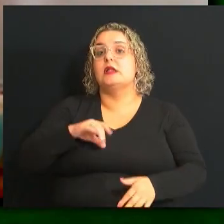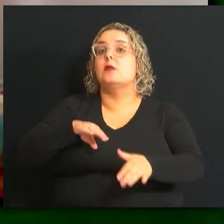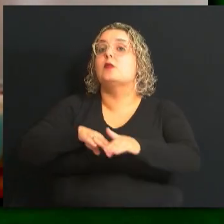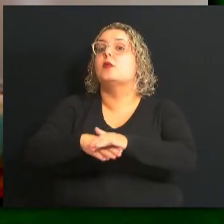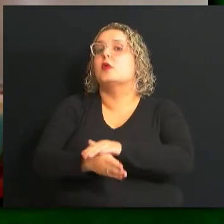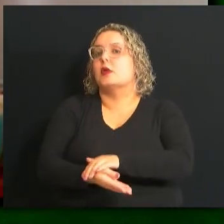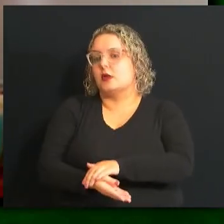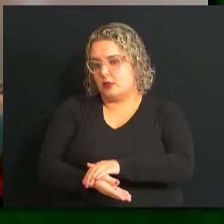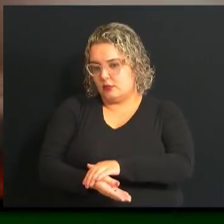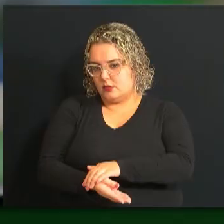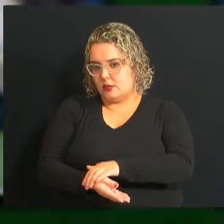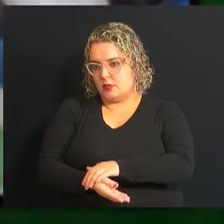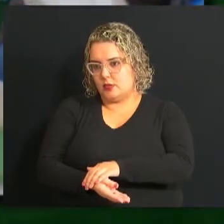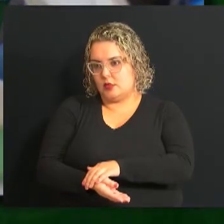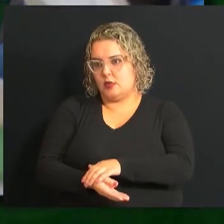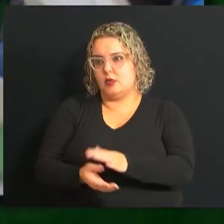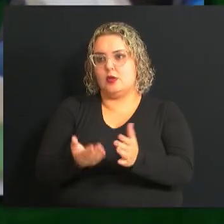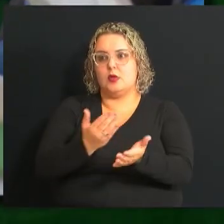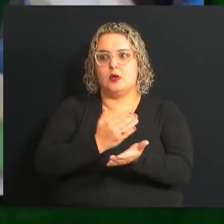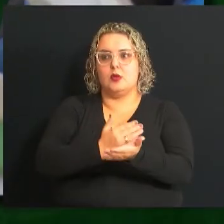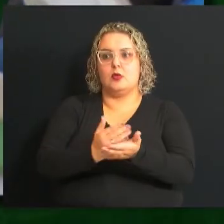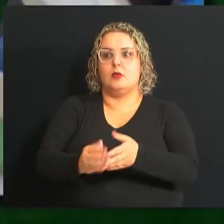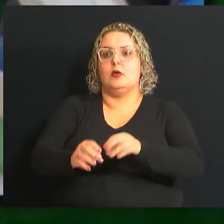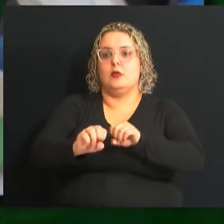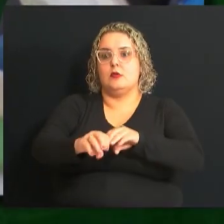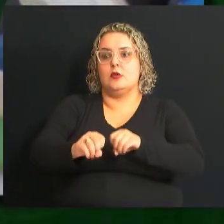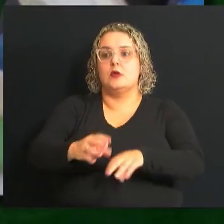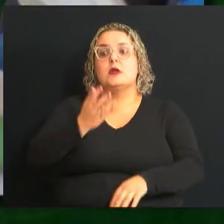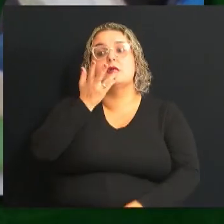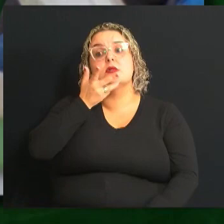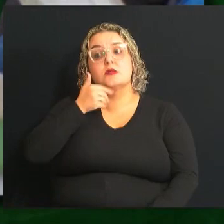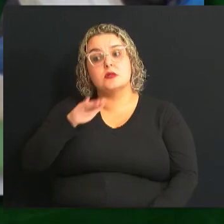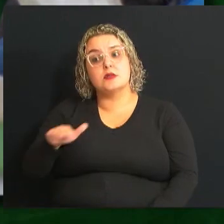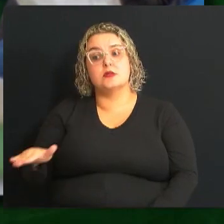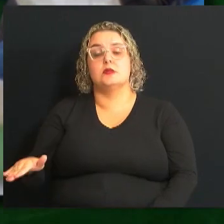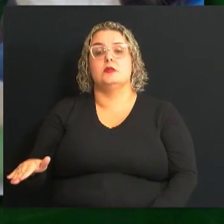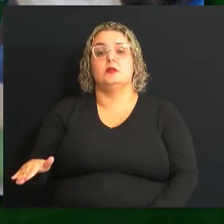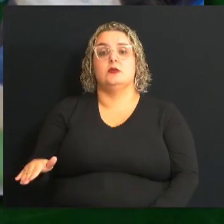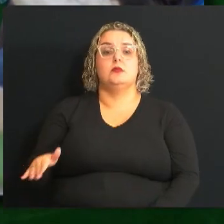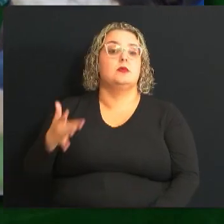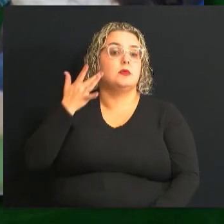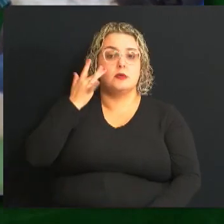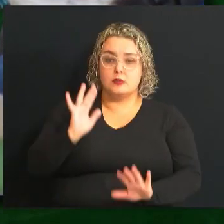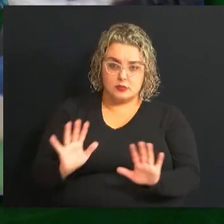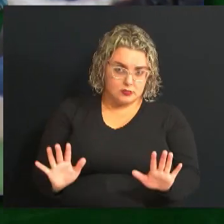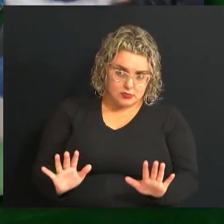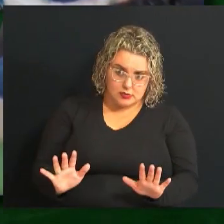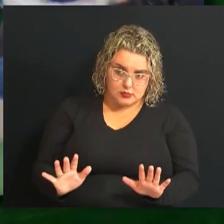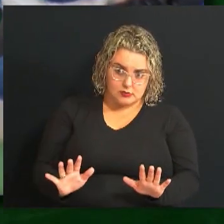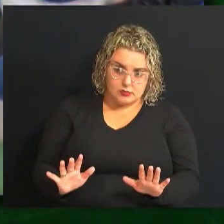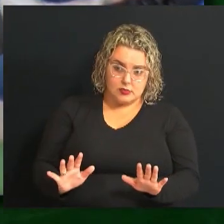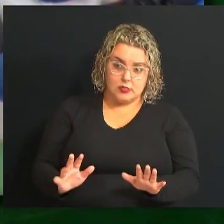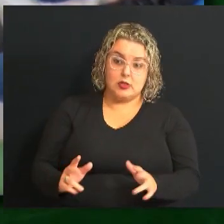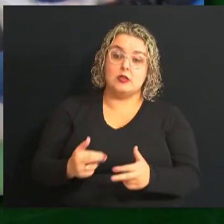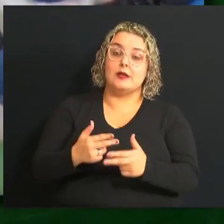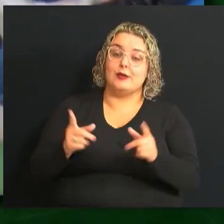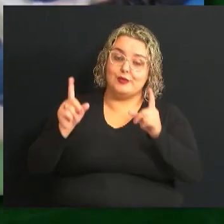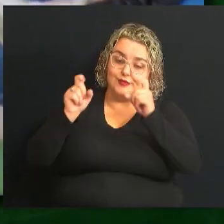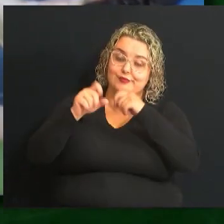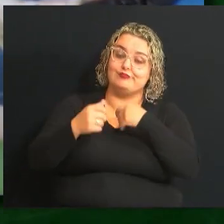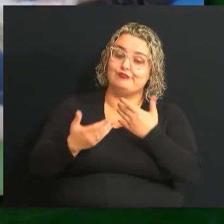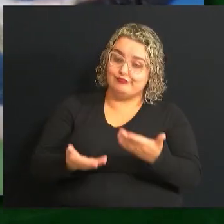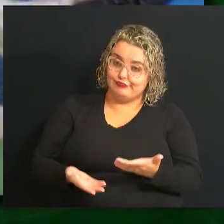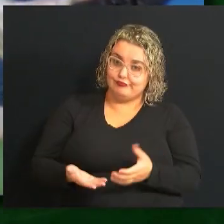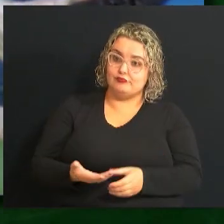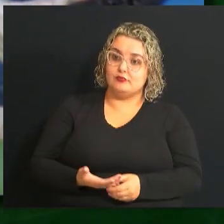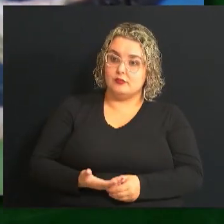né? Começar a ensinar essas crianças a partir daquilo que eles não sabem. E aí a coisa fica muito difícil. Então,